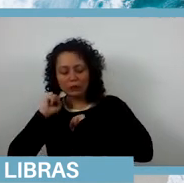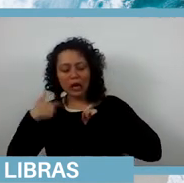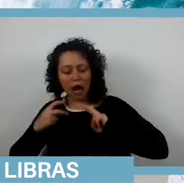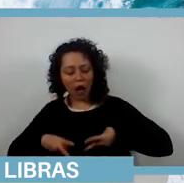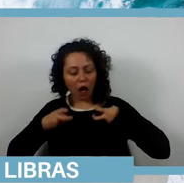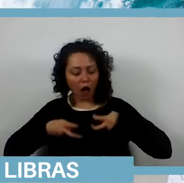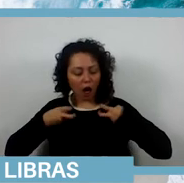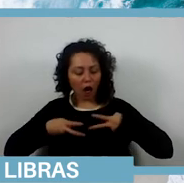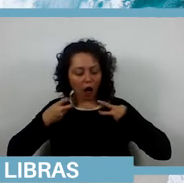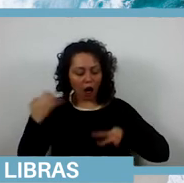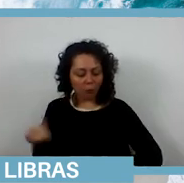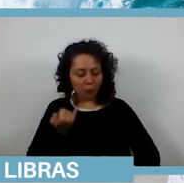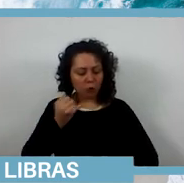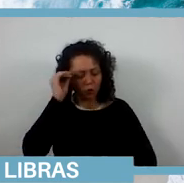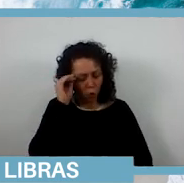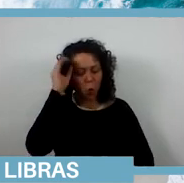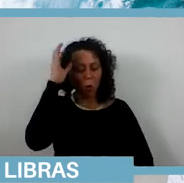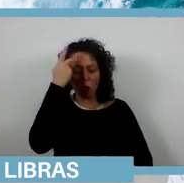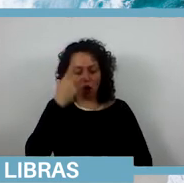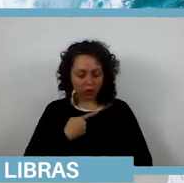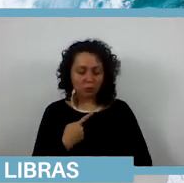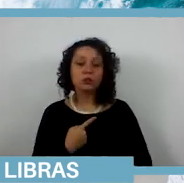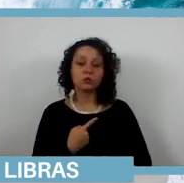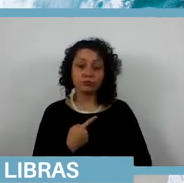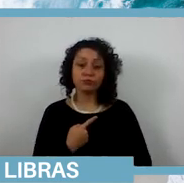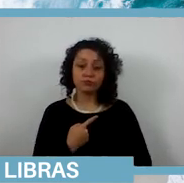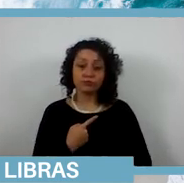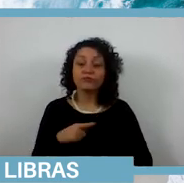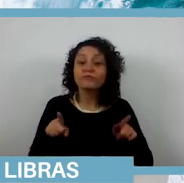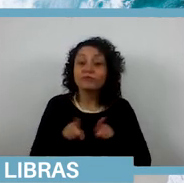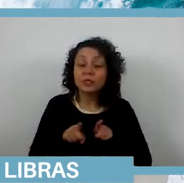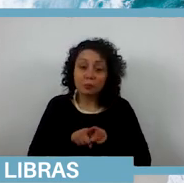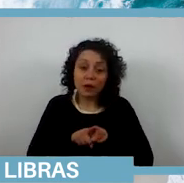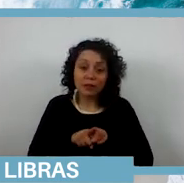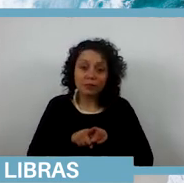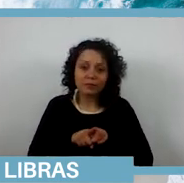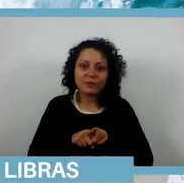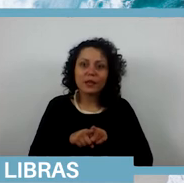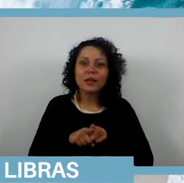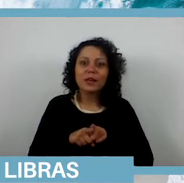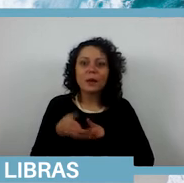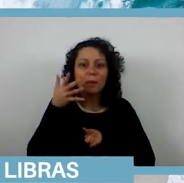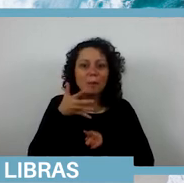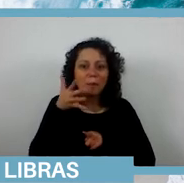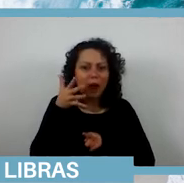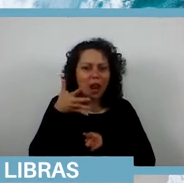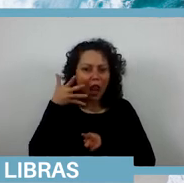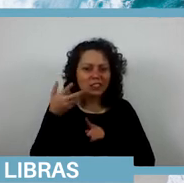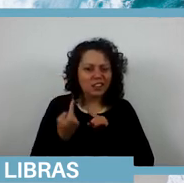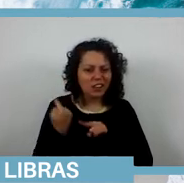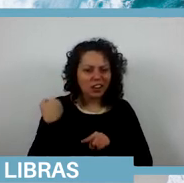importante e outra coisa que eu vi aqui também numa fala é na última palestra que eu acho